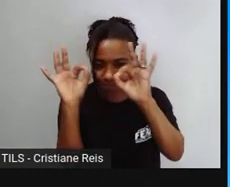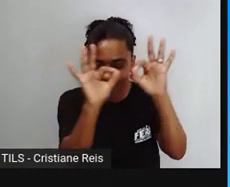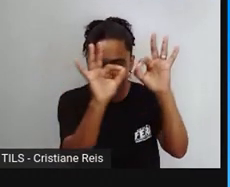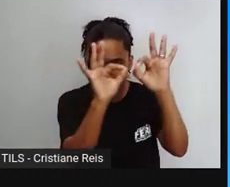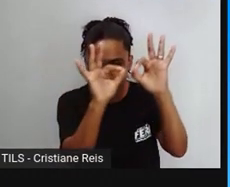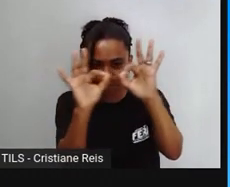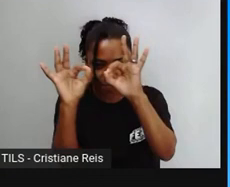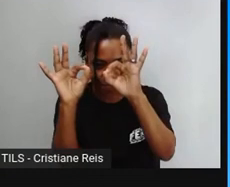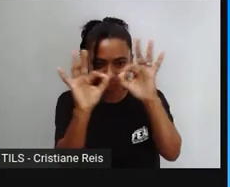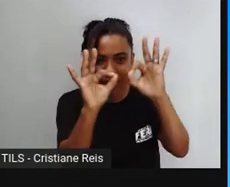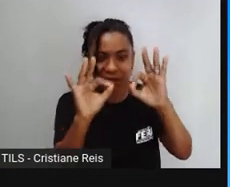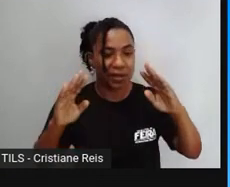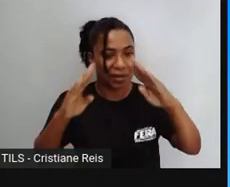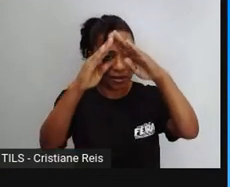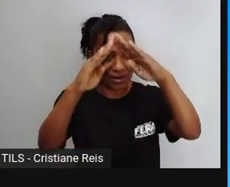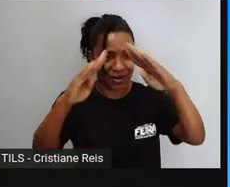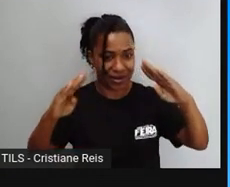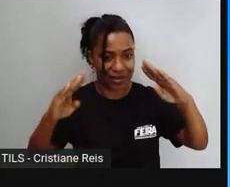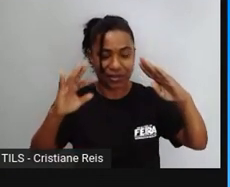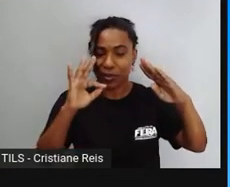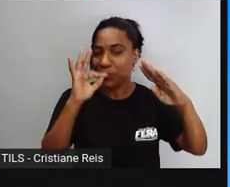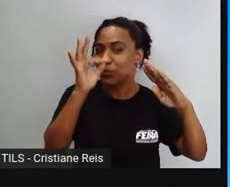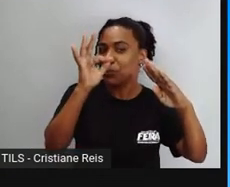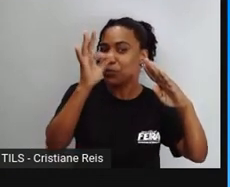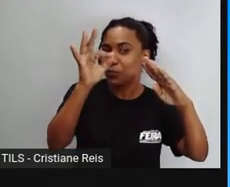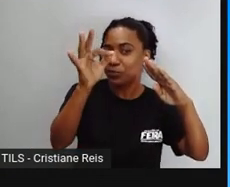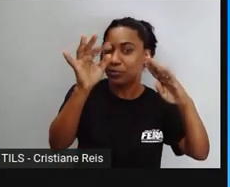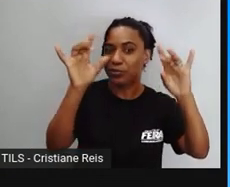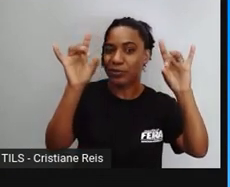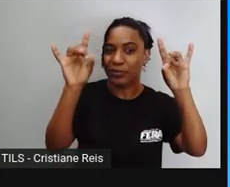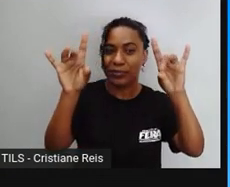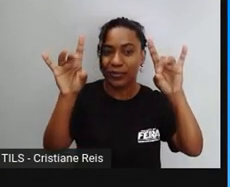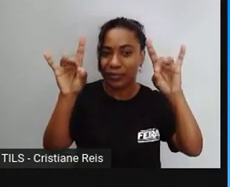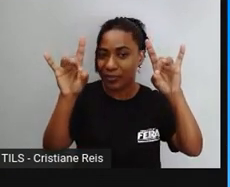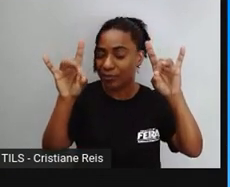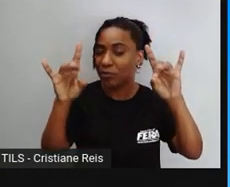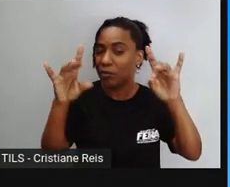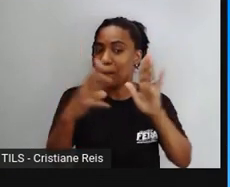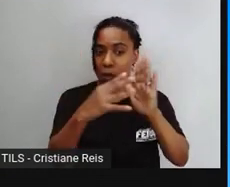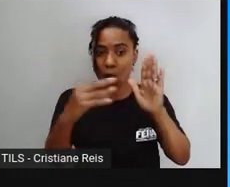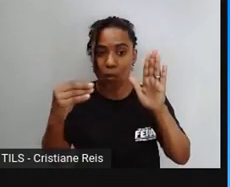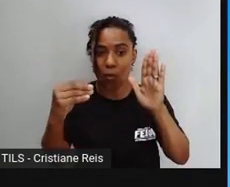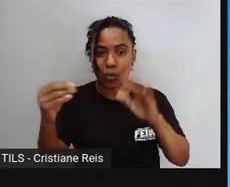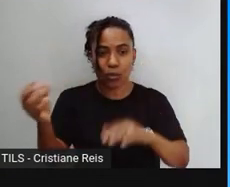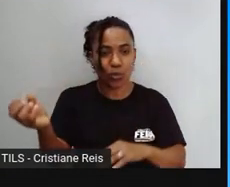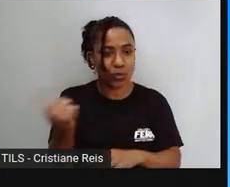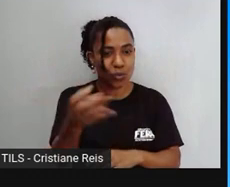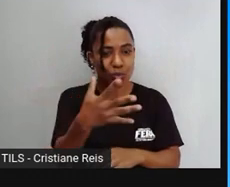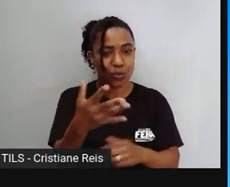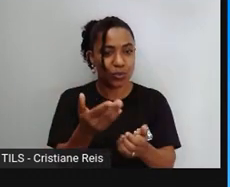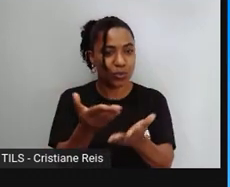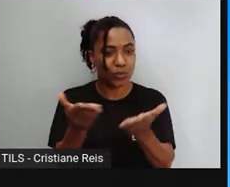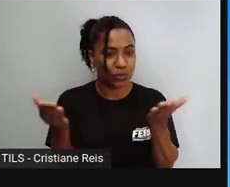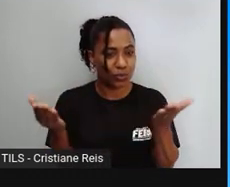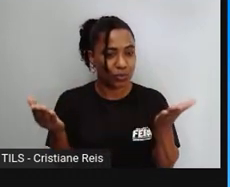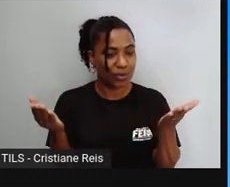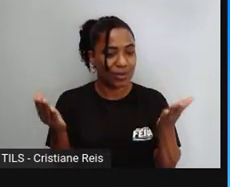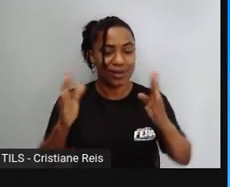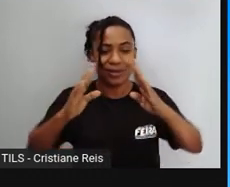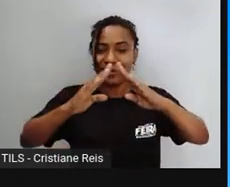futuro? How will the house of the future be? Então, como serão as casas do